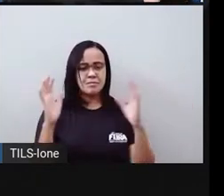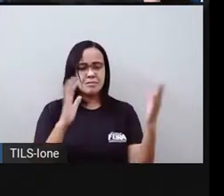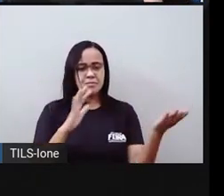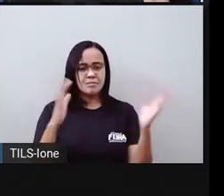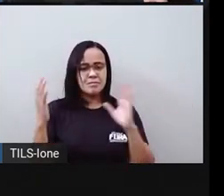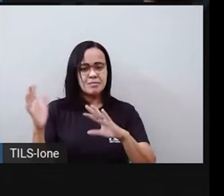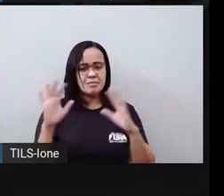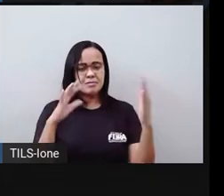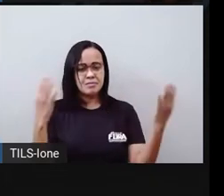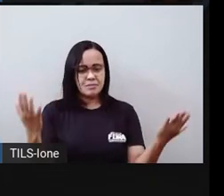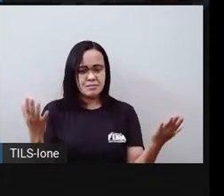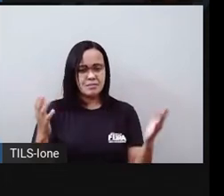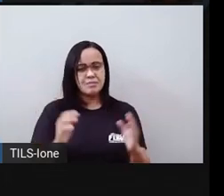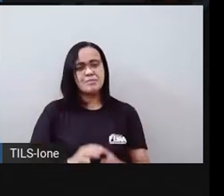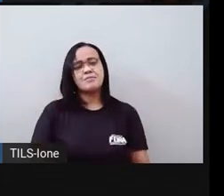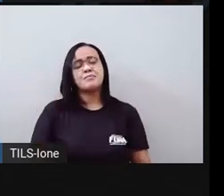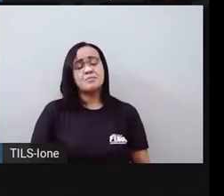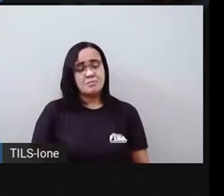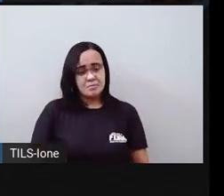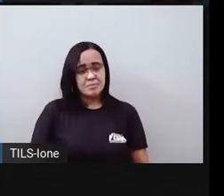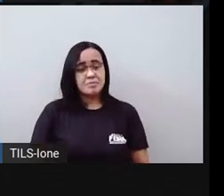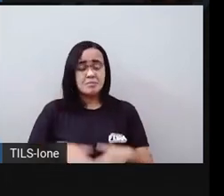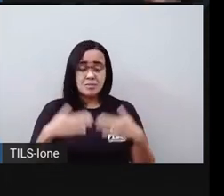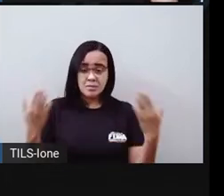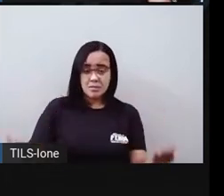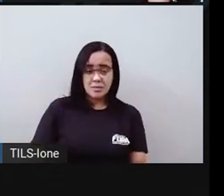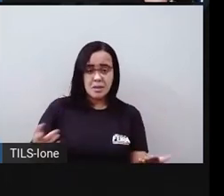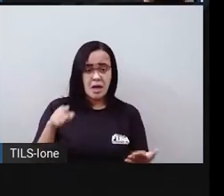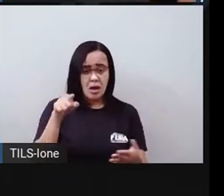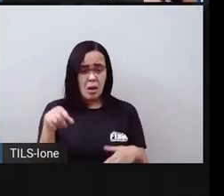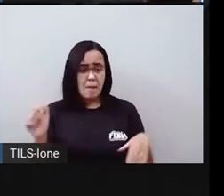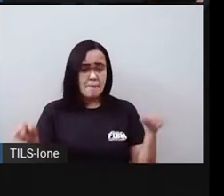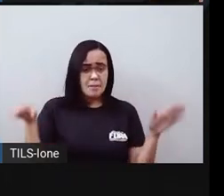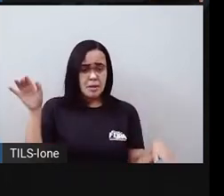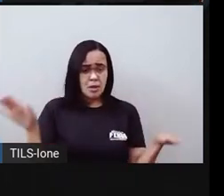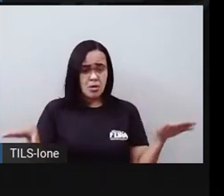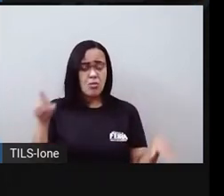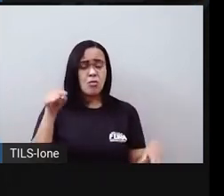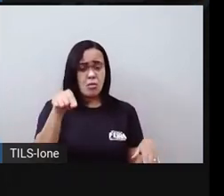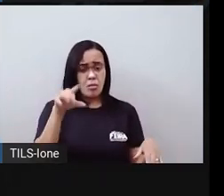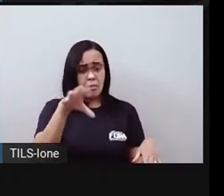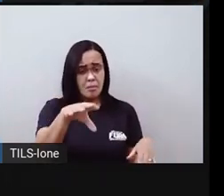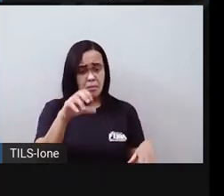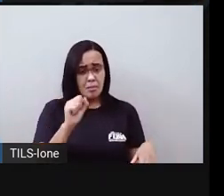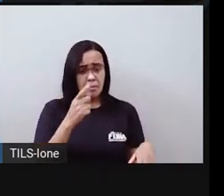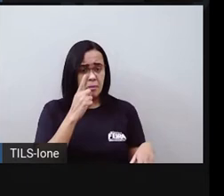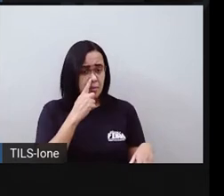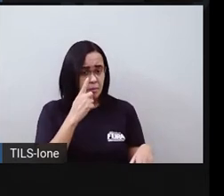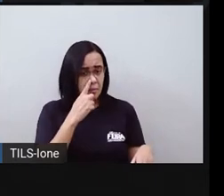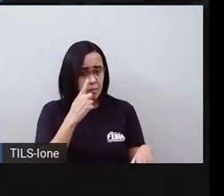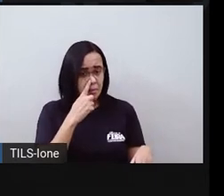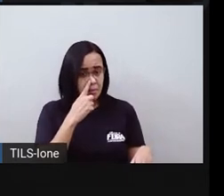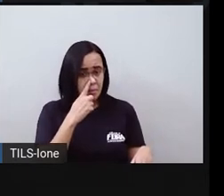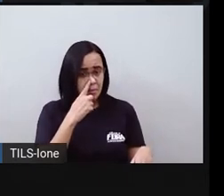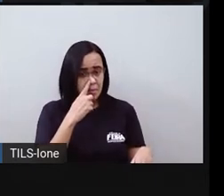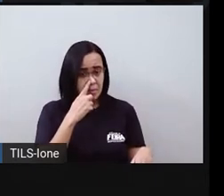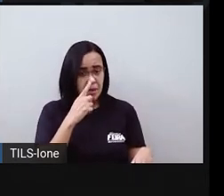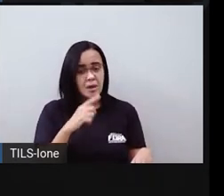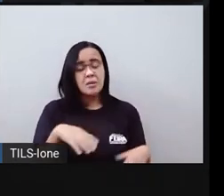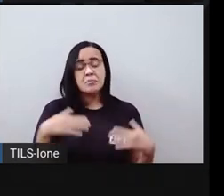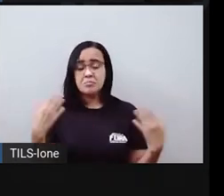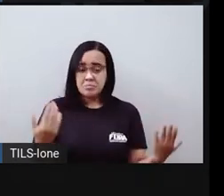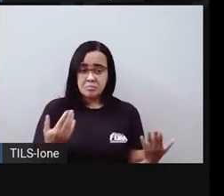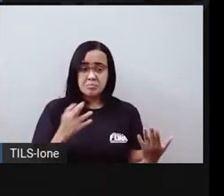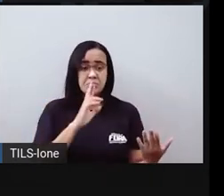the cookie jar. E aí, pinguim, foi você que pegou o biscoito? E o pinguim tá,